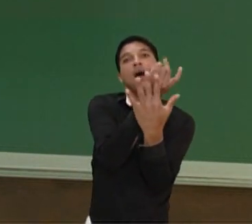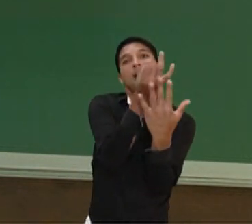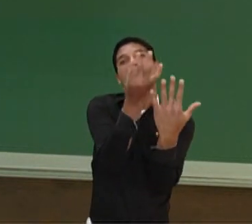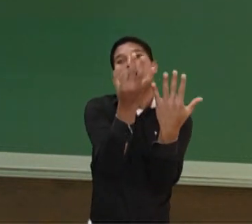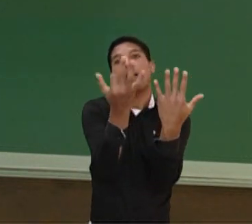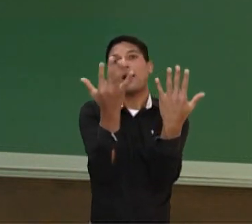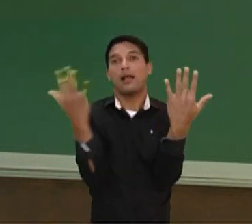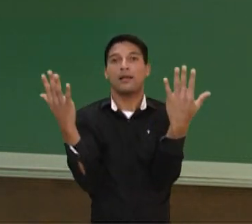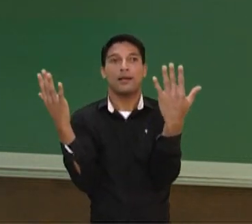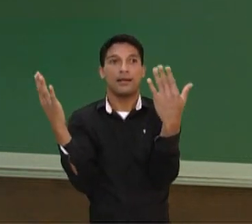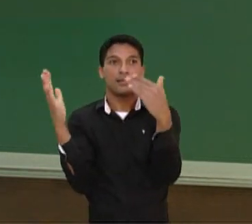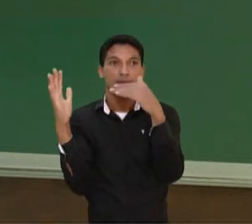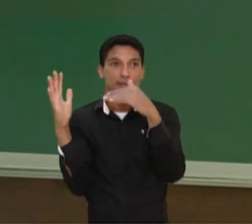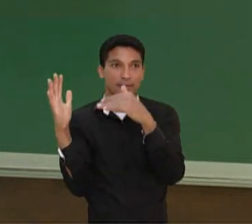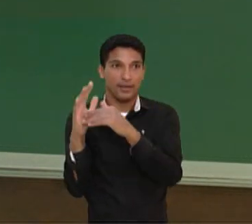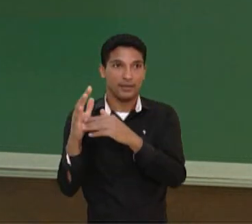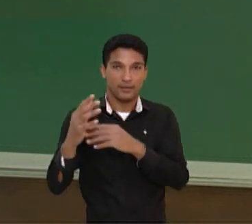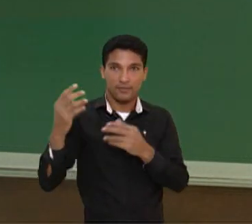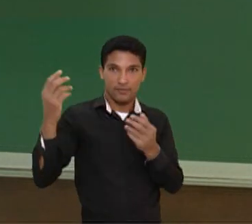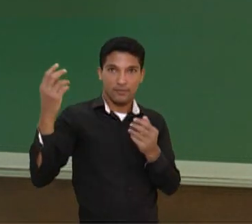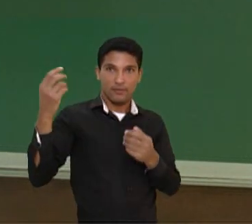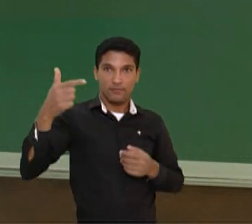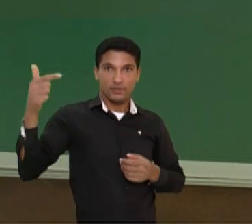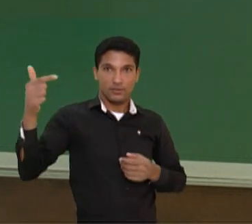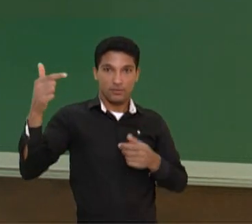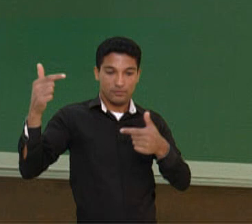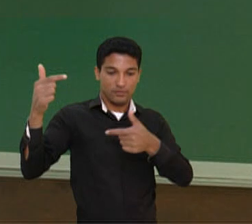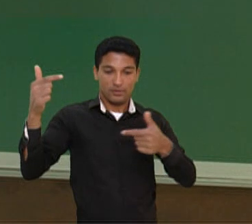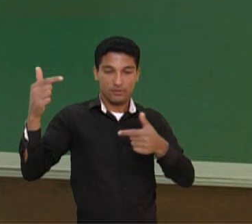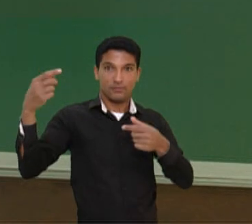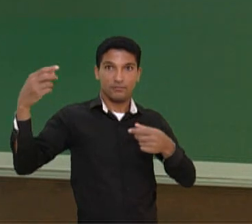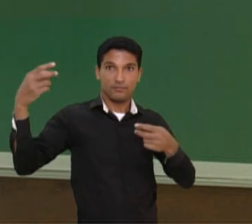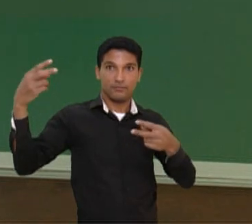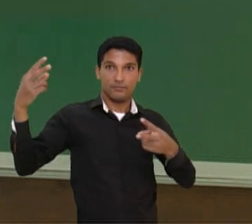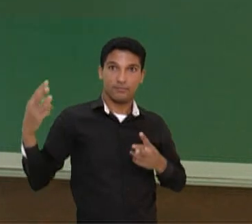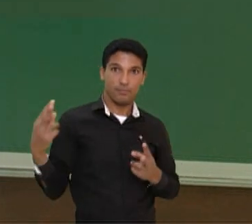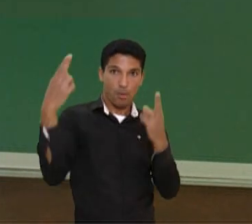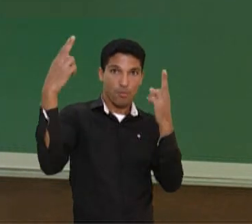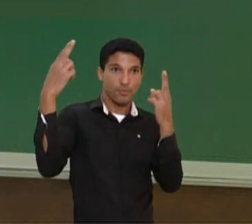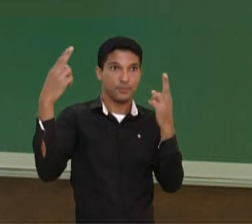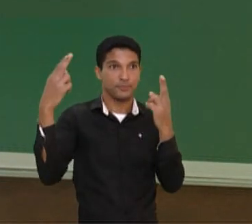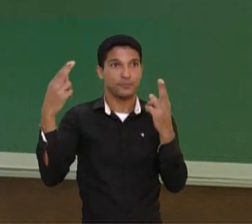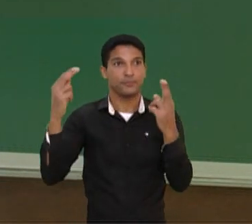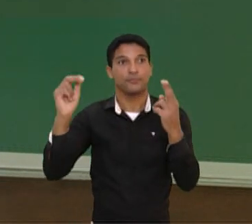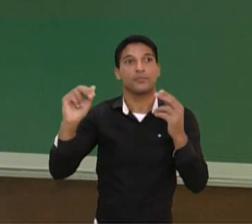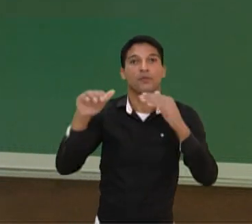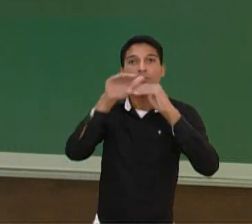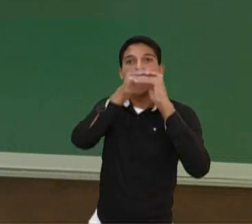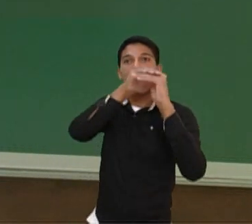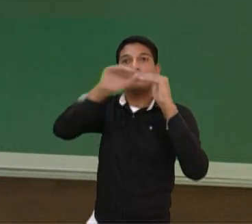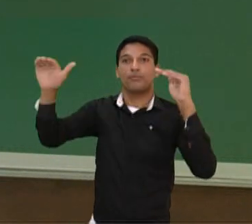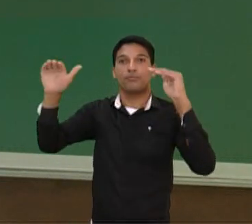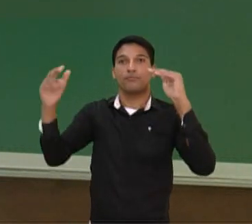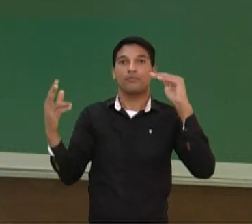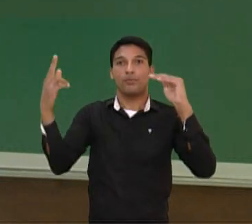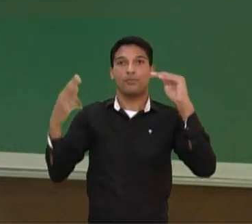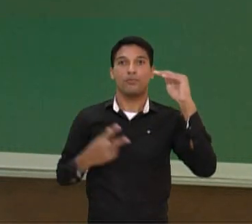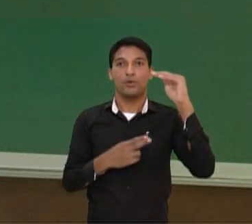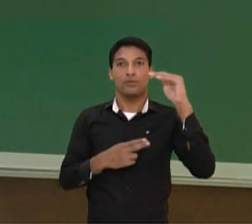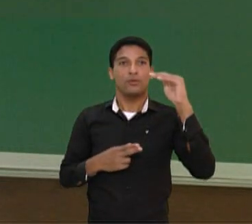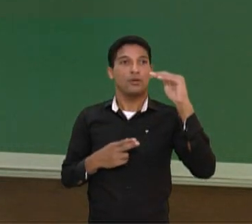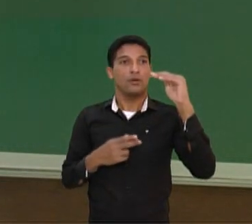posso cortar aqui o 22 de cima com o 22 de baixo. Fico com, então, 26 vezes 25 vezes 24